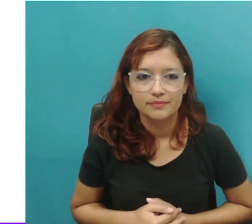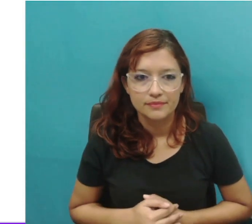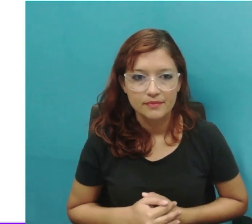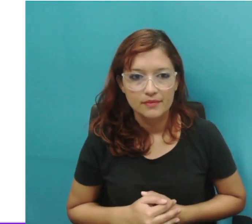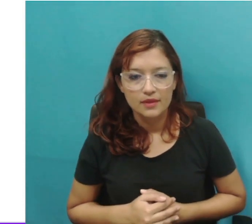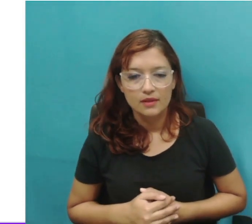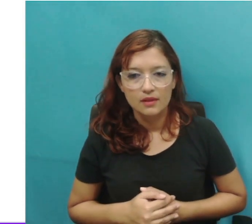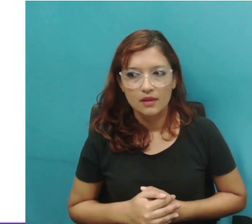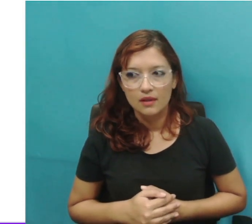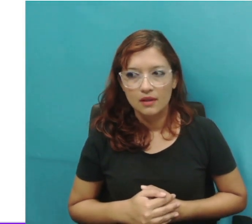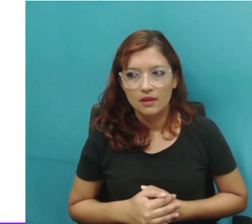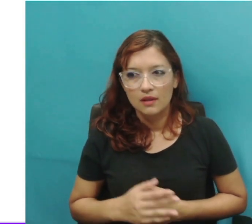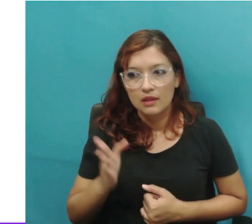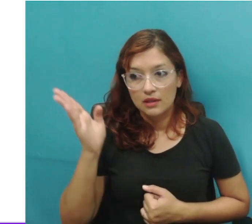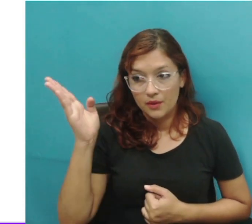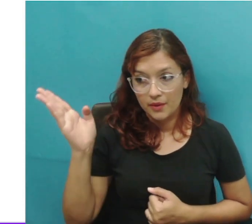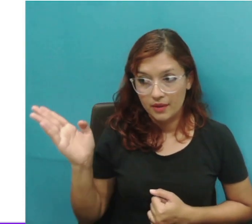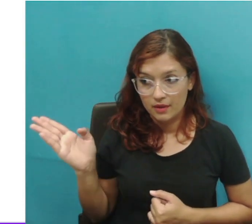Vamos ver.